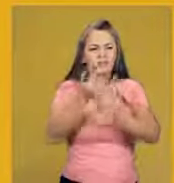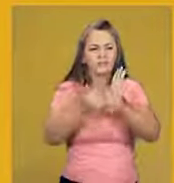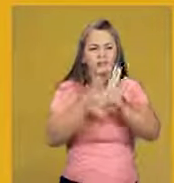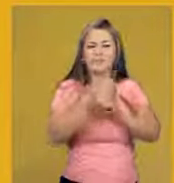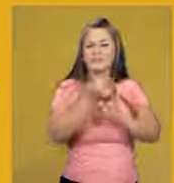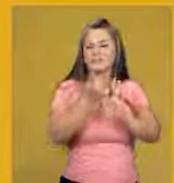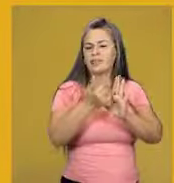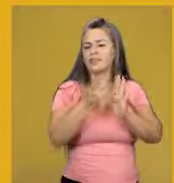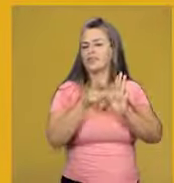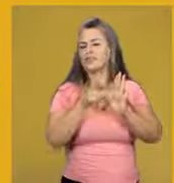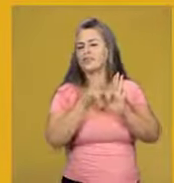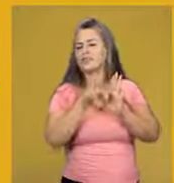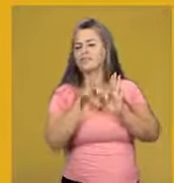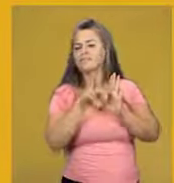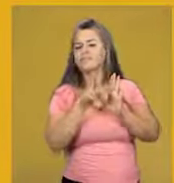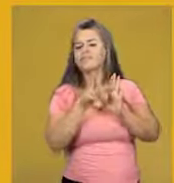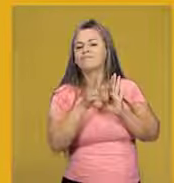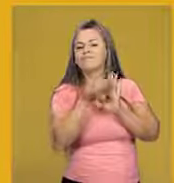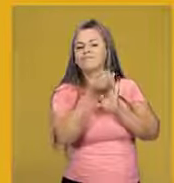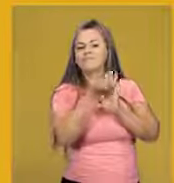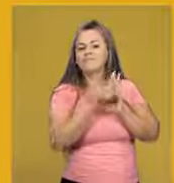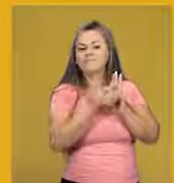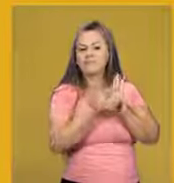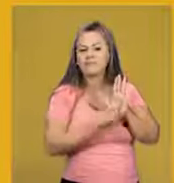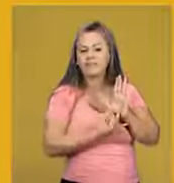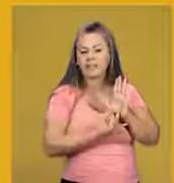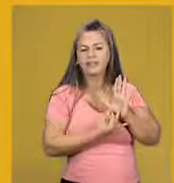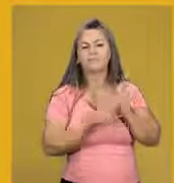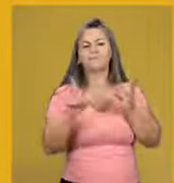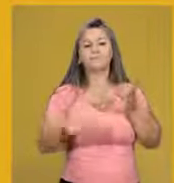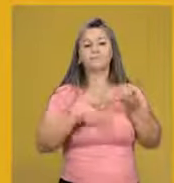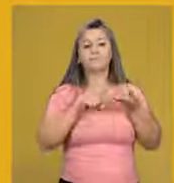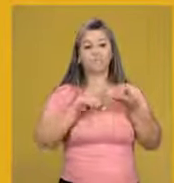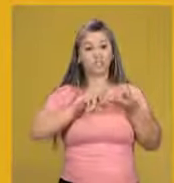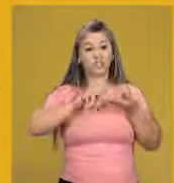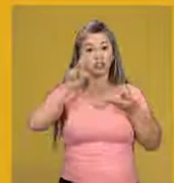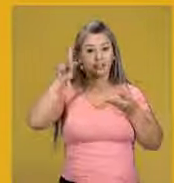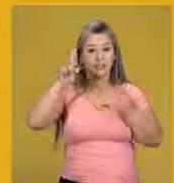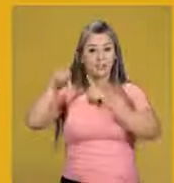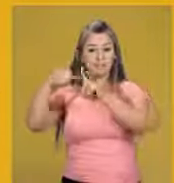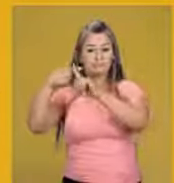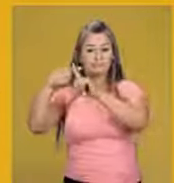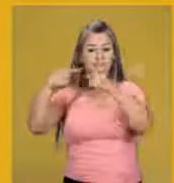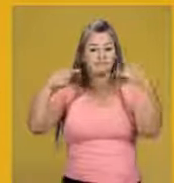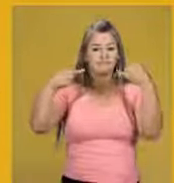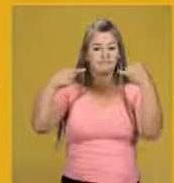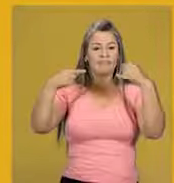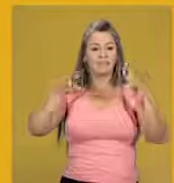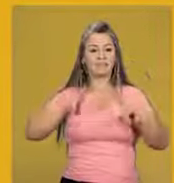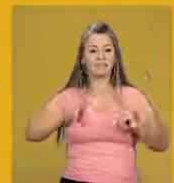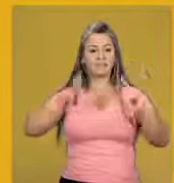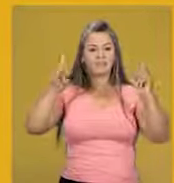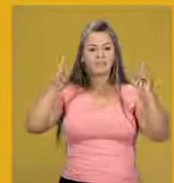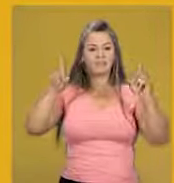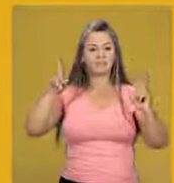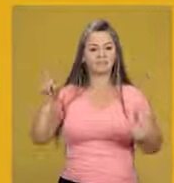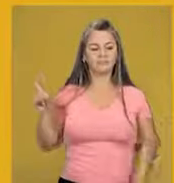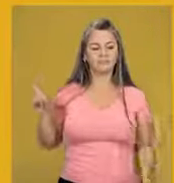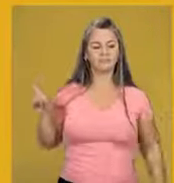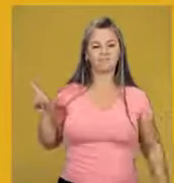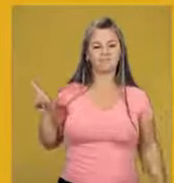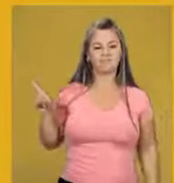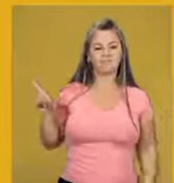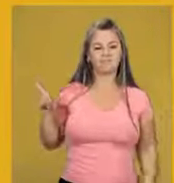seus símbolos, a diferença de potencial, voltagem ou tensão elétrica e